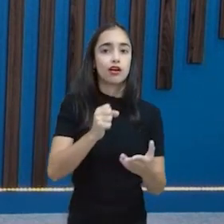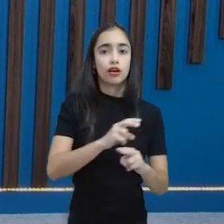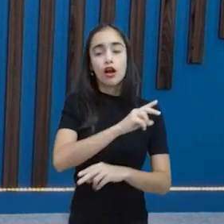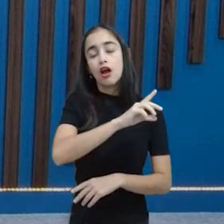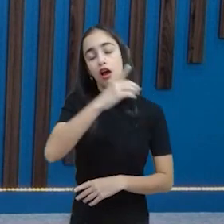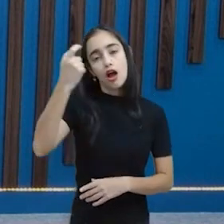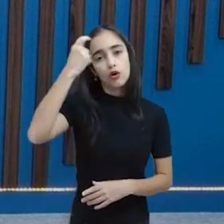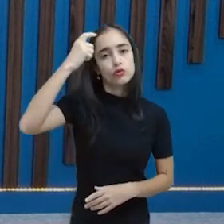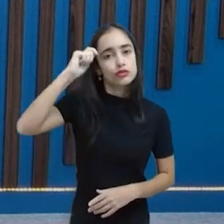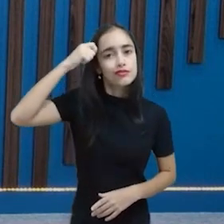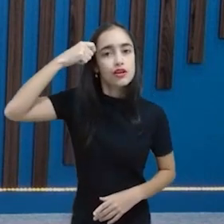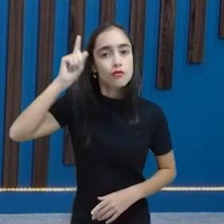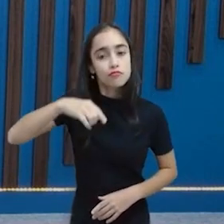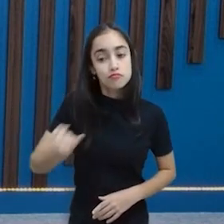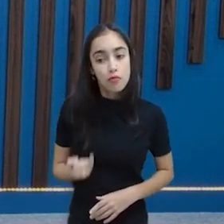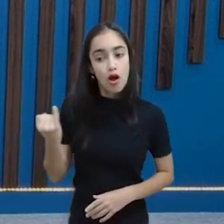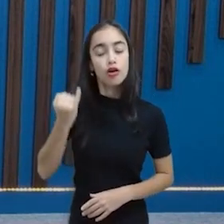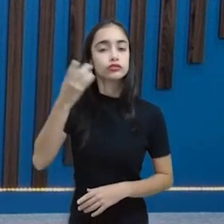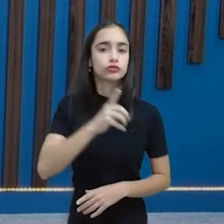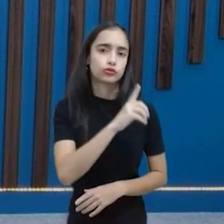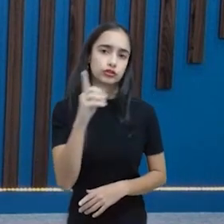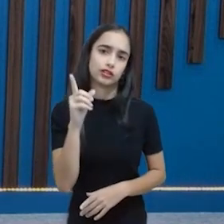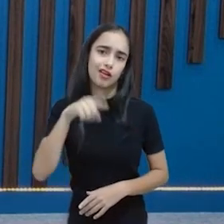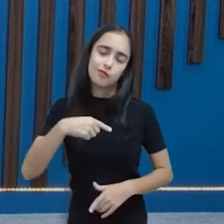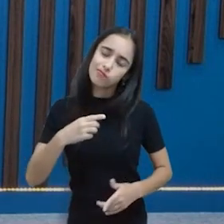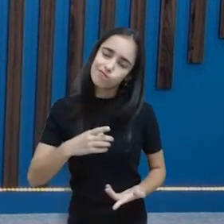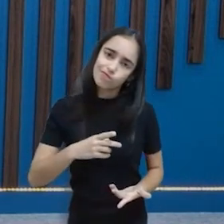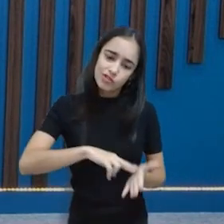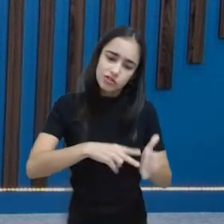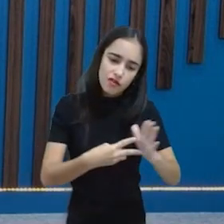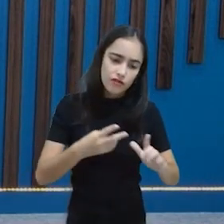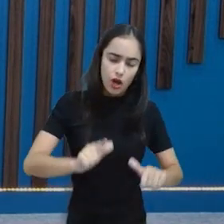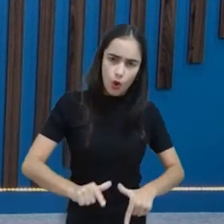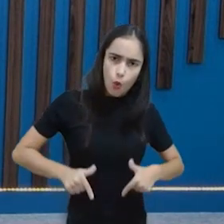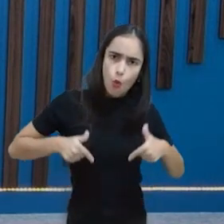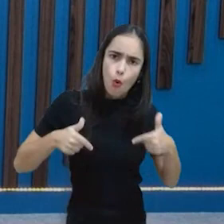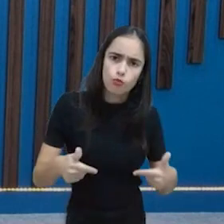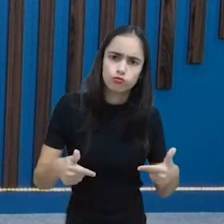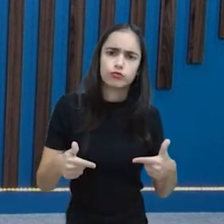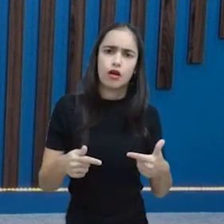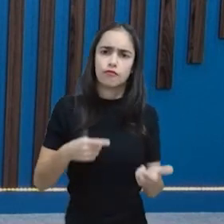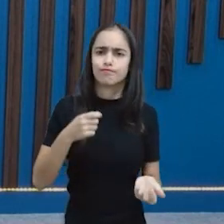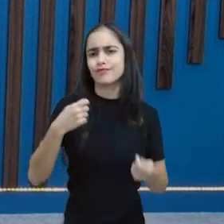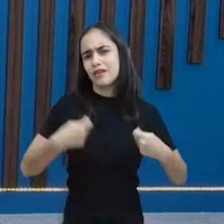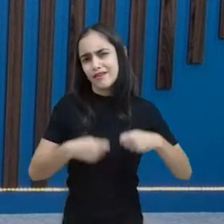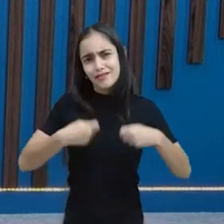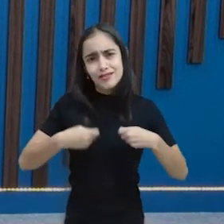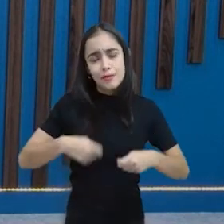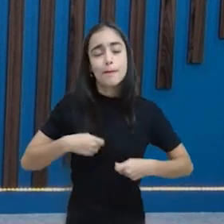né? A importância desse dia, que é um dia de luta, é um dia que precisa ser